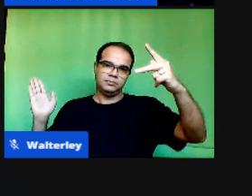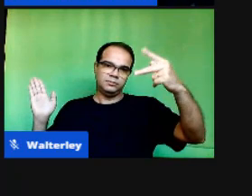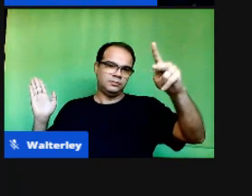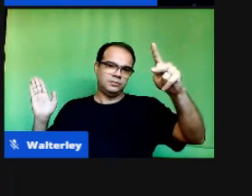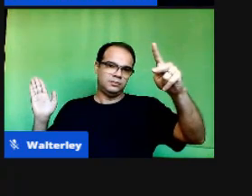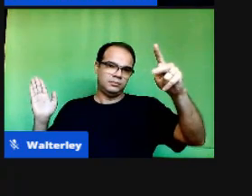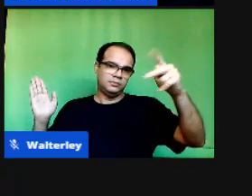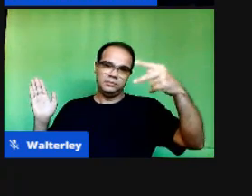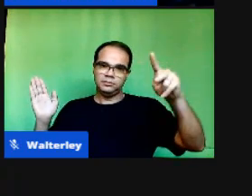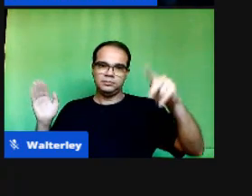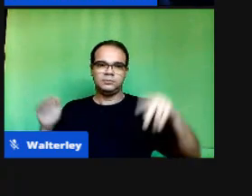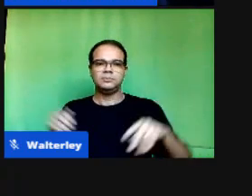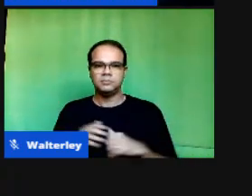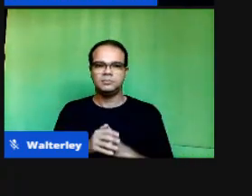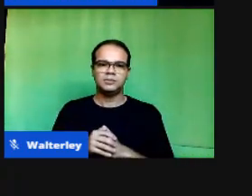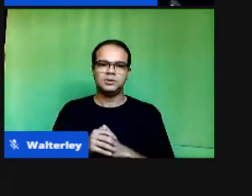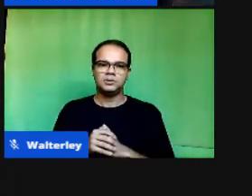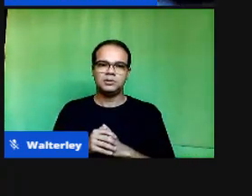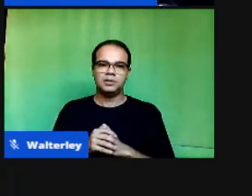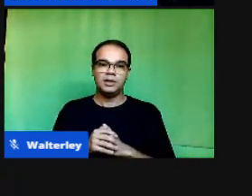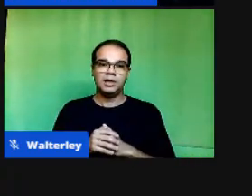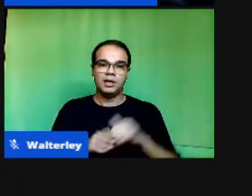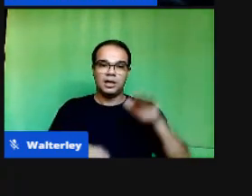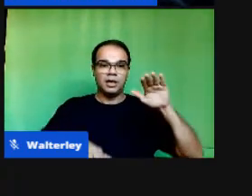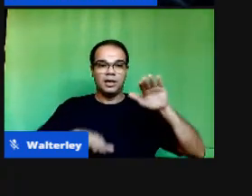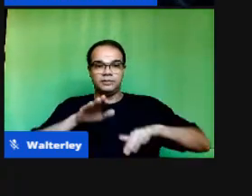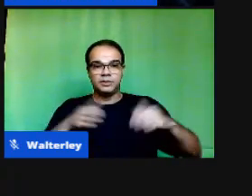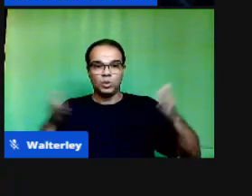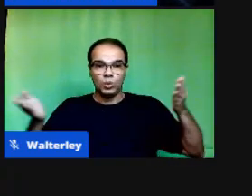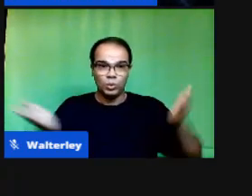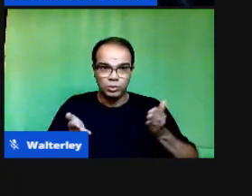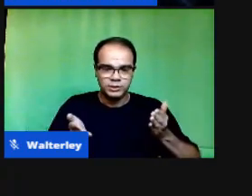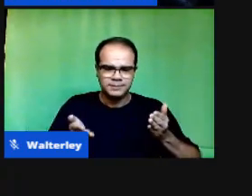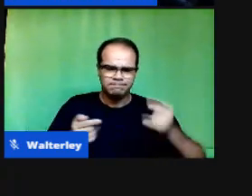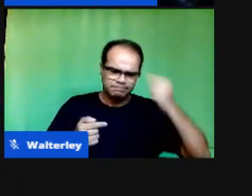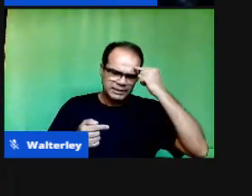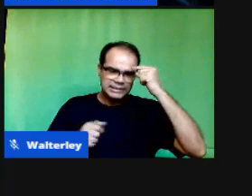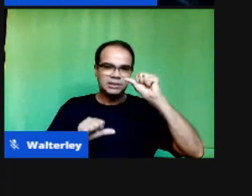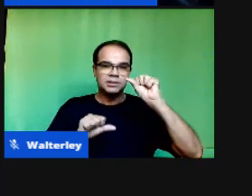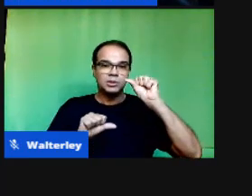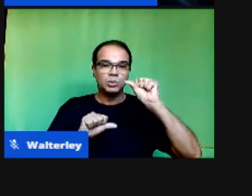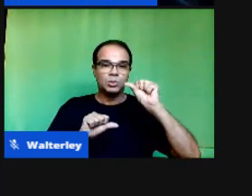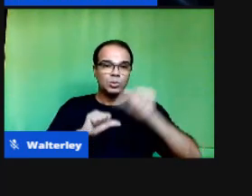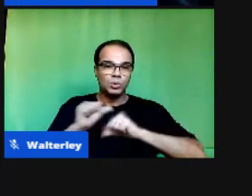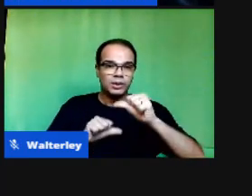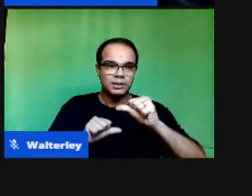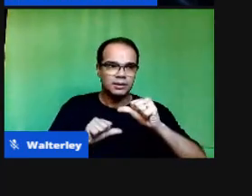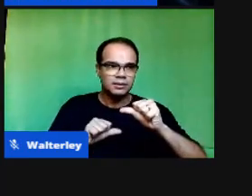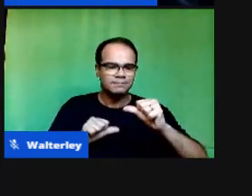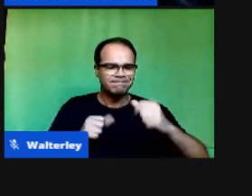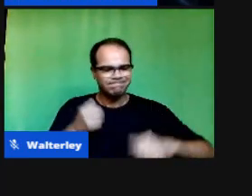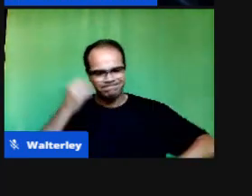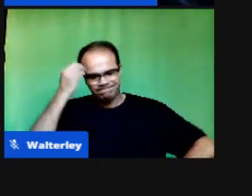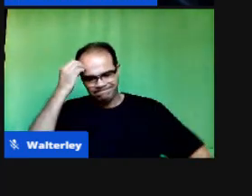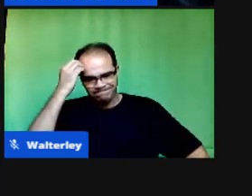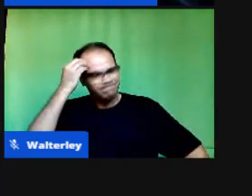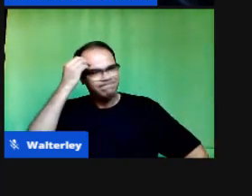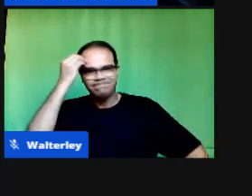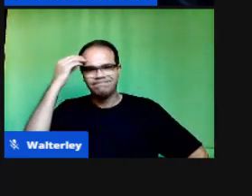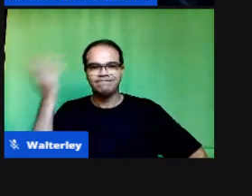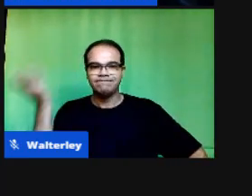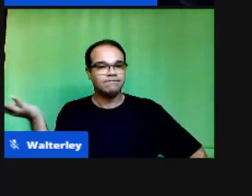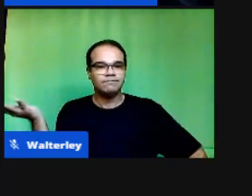de hoje, começar a refletir em como fazer isso. Estou te dando algumas ferramentas. Poucas. Isso